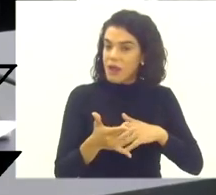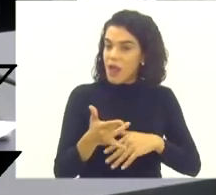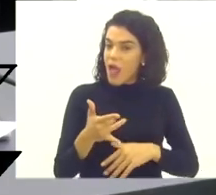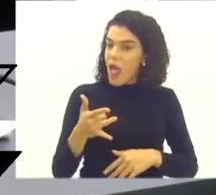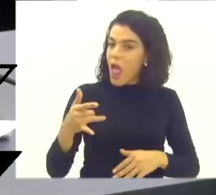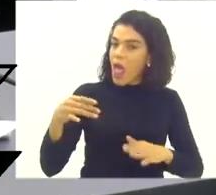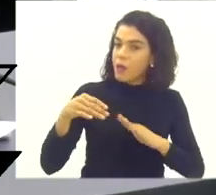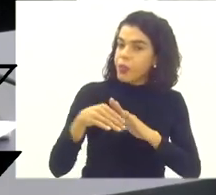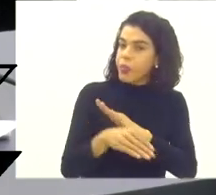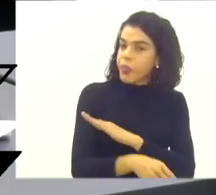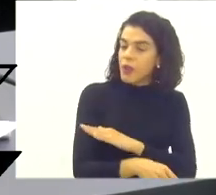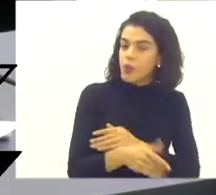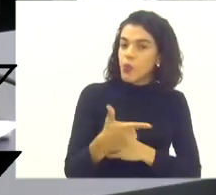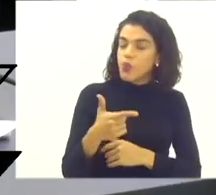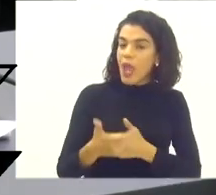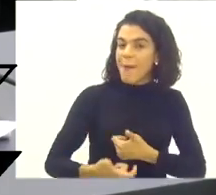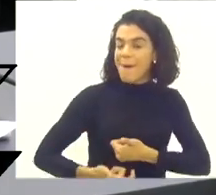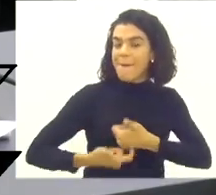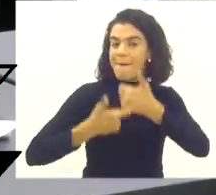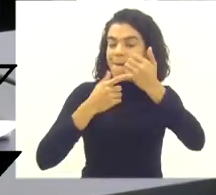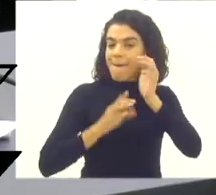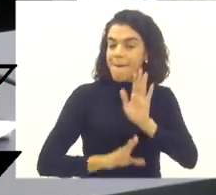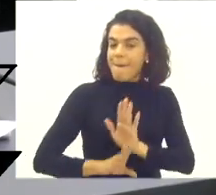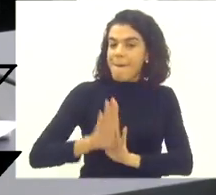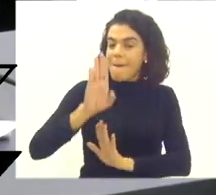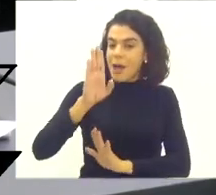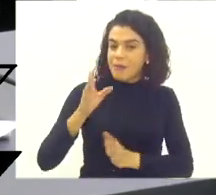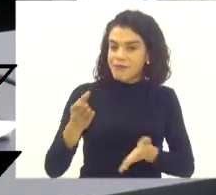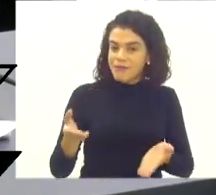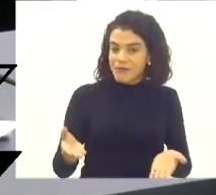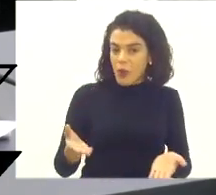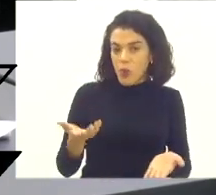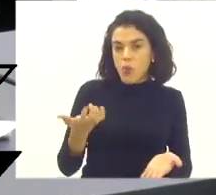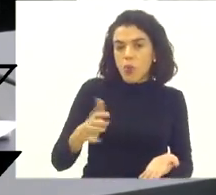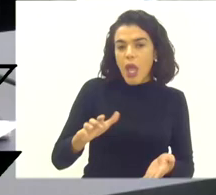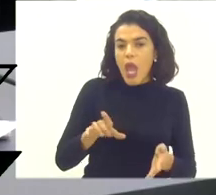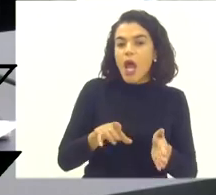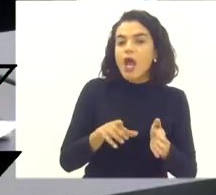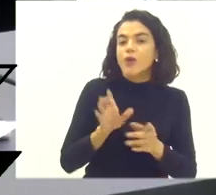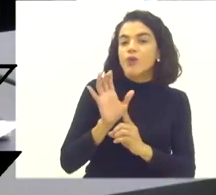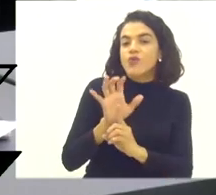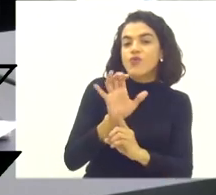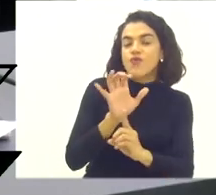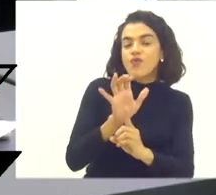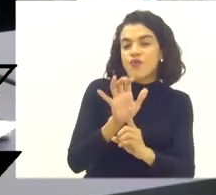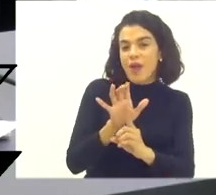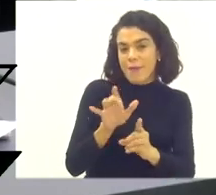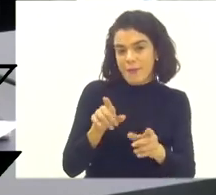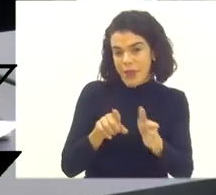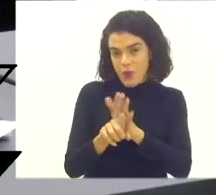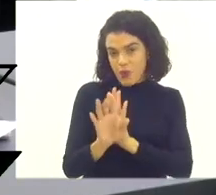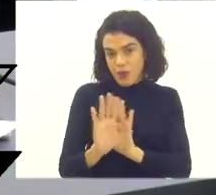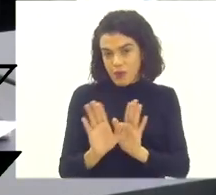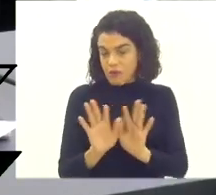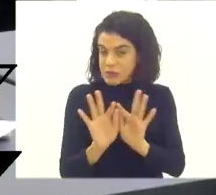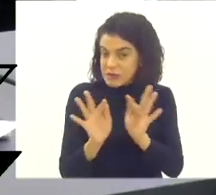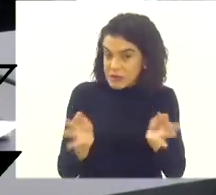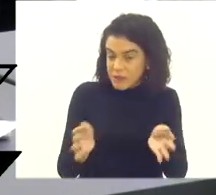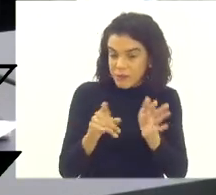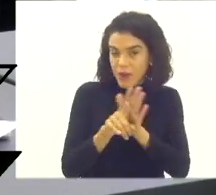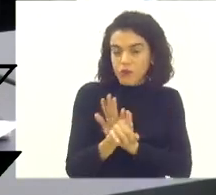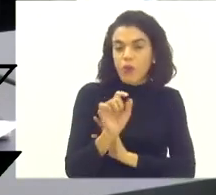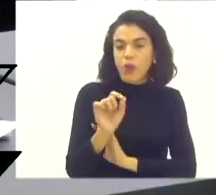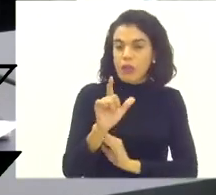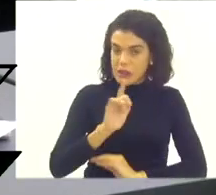desempenho menor do que ela teria assim então eu não quero induzir a pergunta simplificadamente a pergunta é se